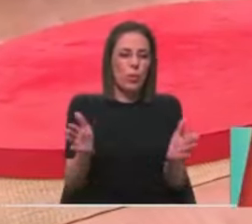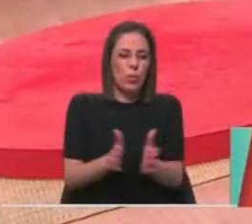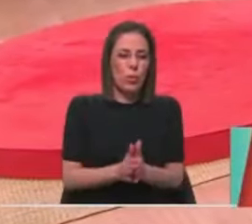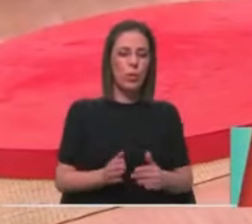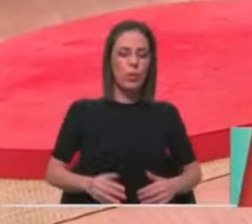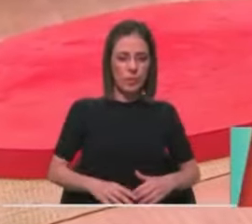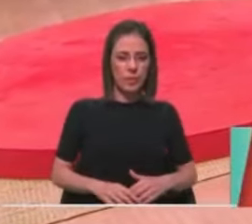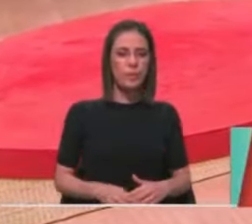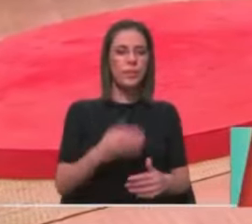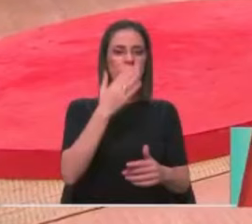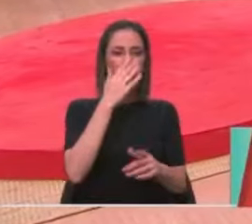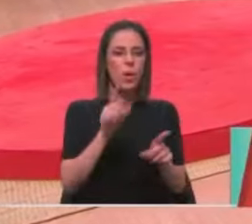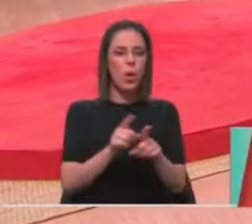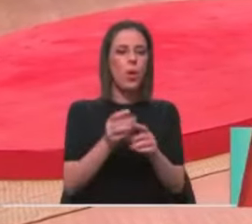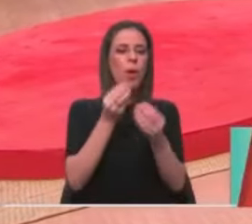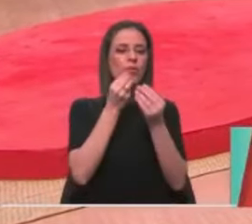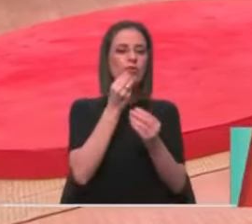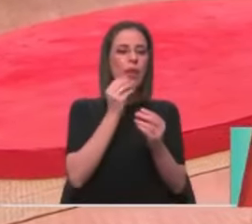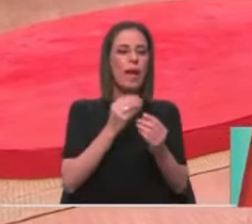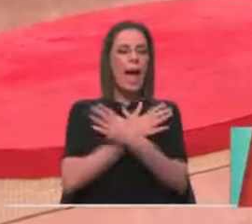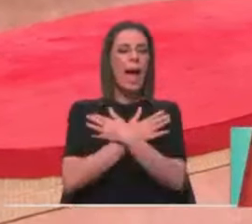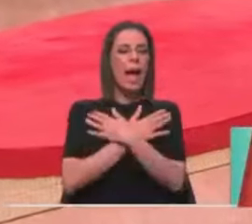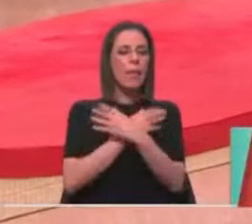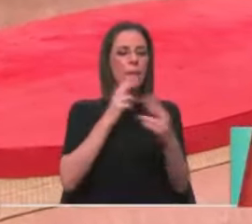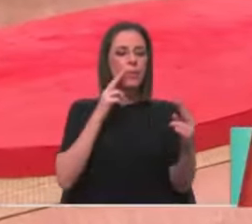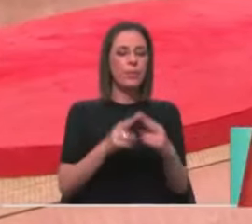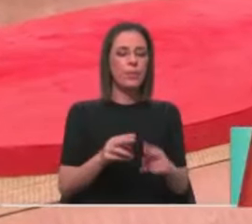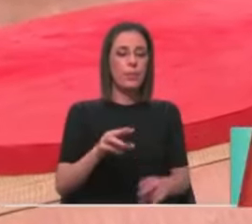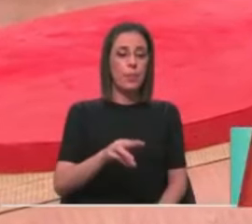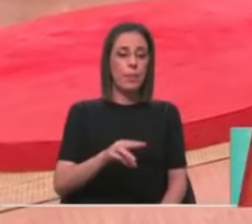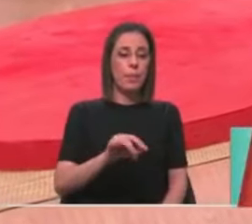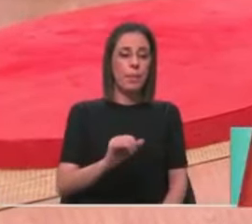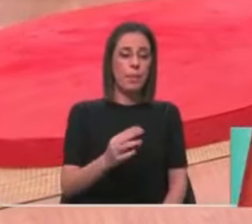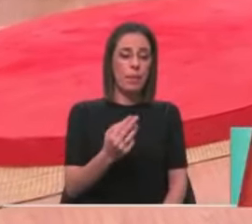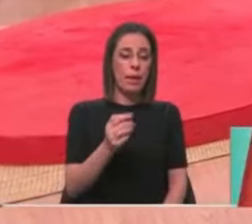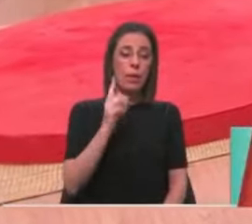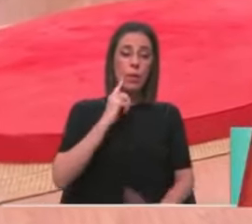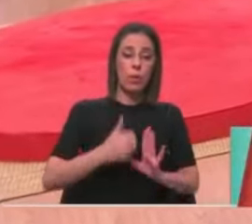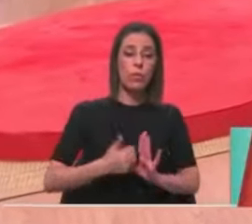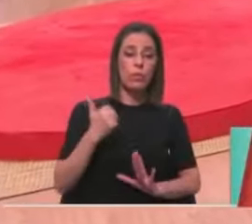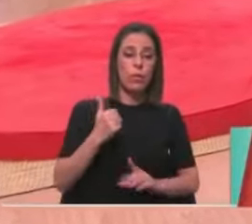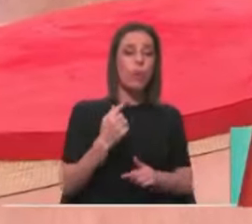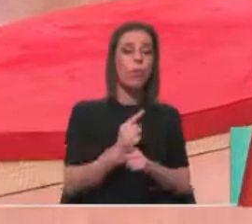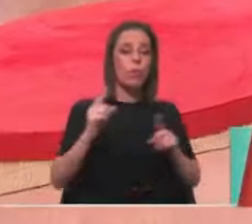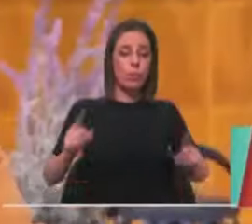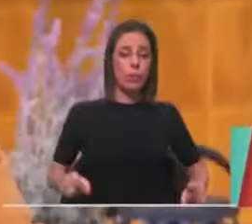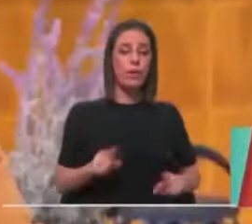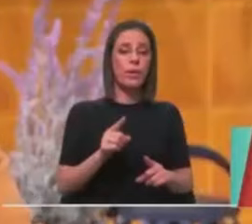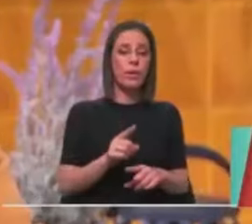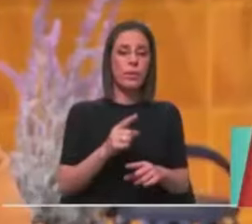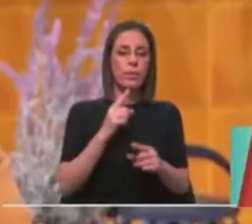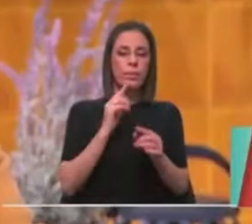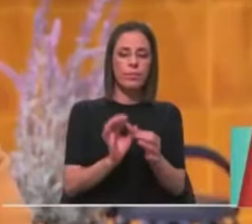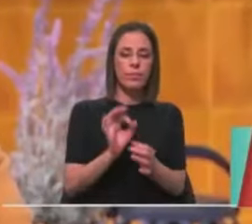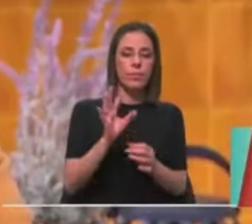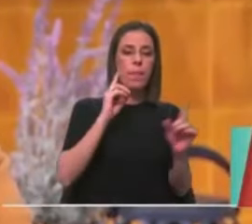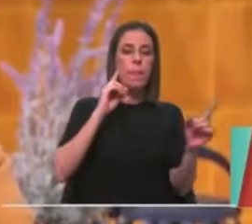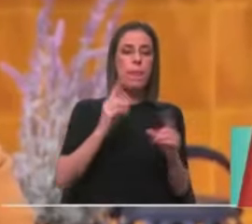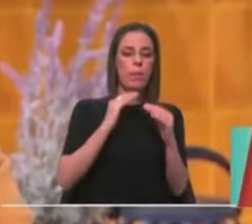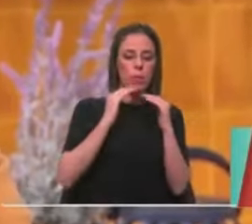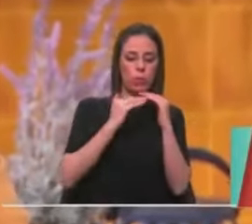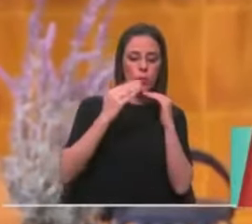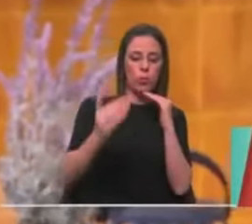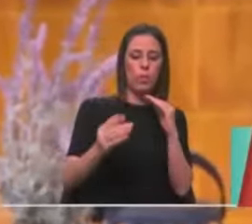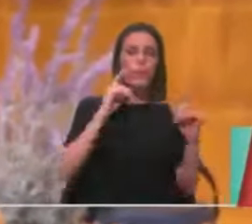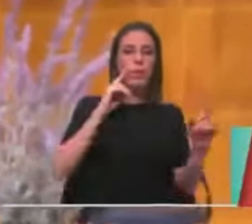Também andei em todas. Parecia assim um jantar de amigos, não é? Completamente. Repente... E o Miguel Dias era fundamental ali porque ele é que dava o tom da música,